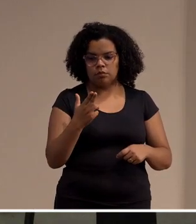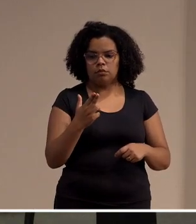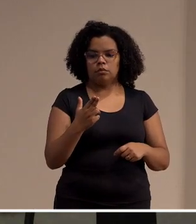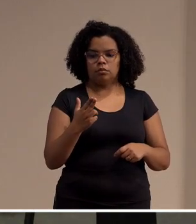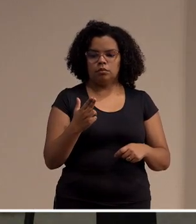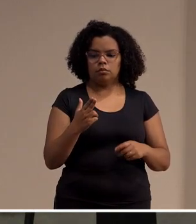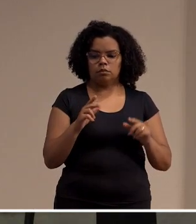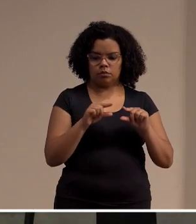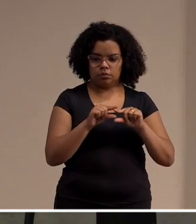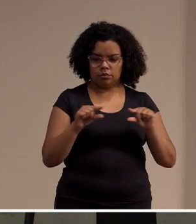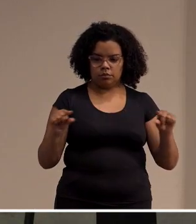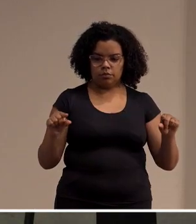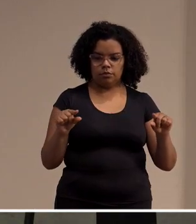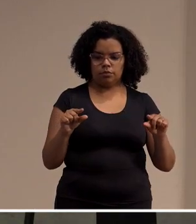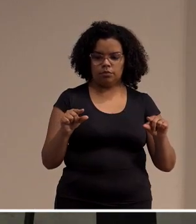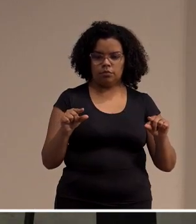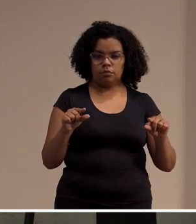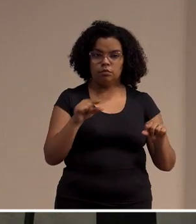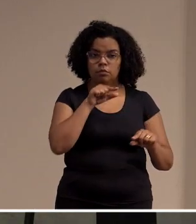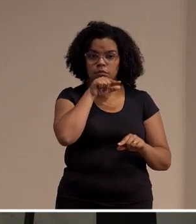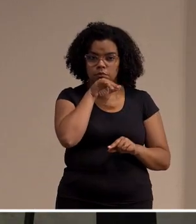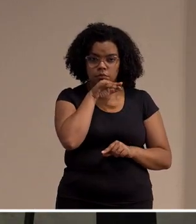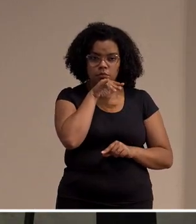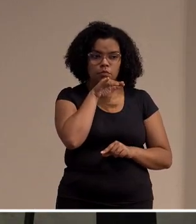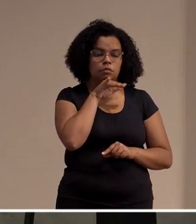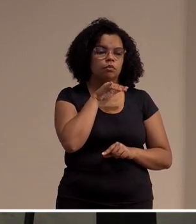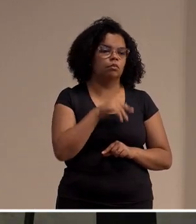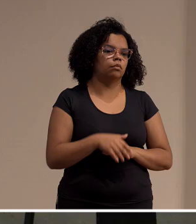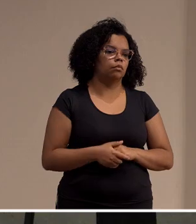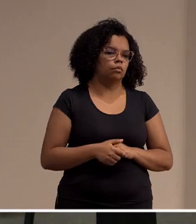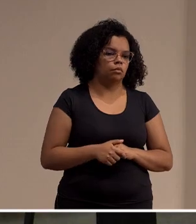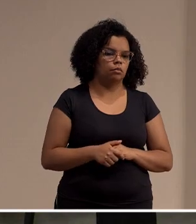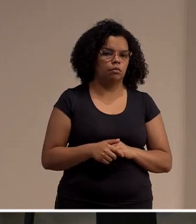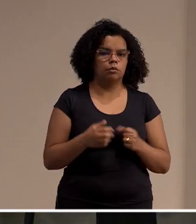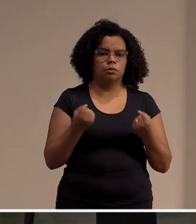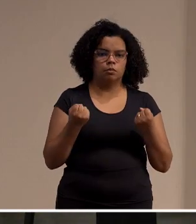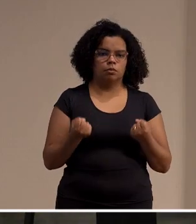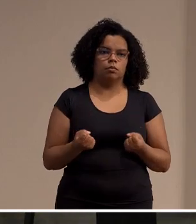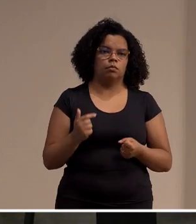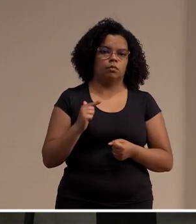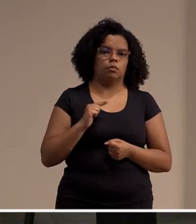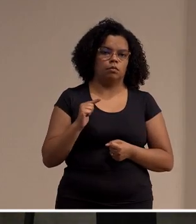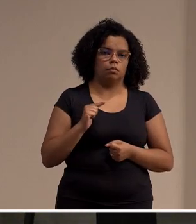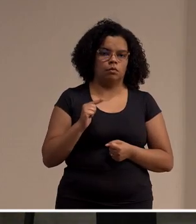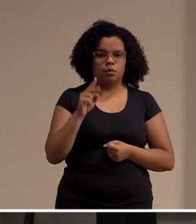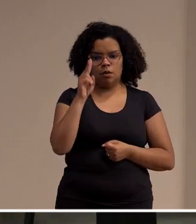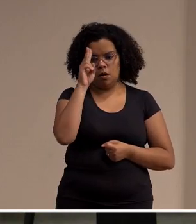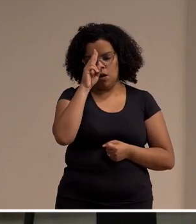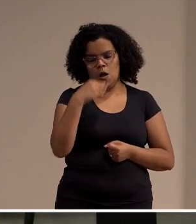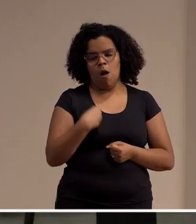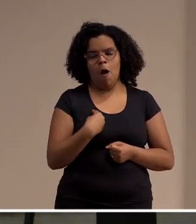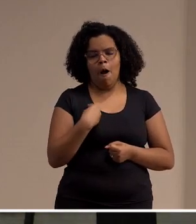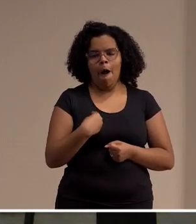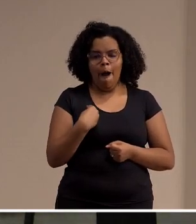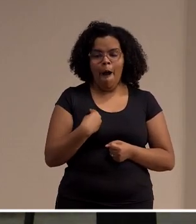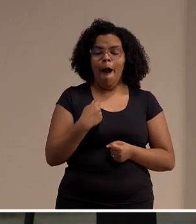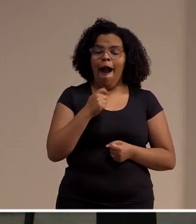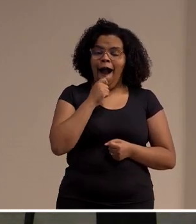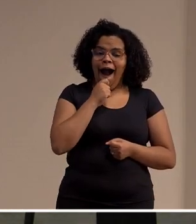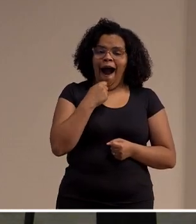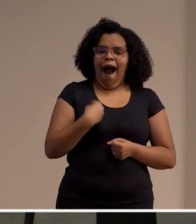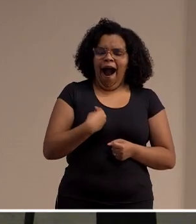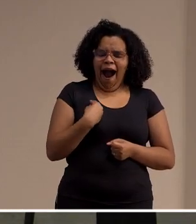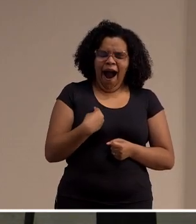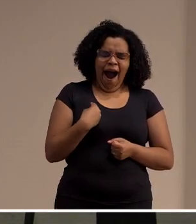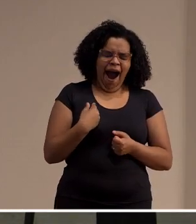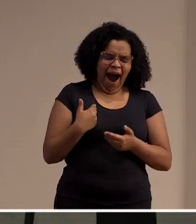uma frase terrível, mas eu acho que tem um peso quando a gente lembra o que a gente viveu, o que a gente está vivendo aí, e nisso